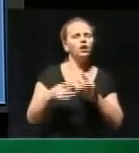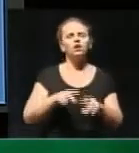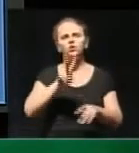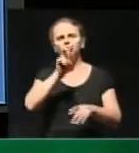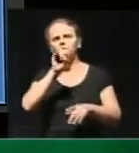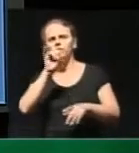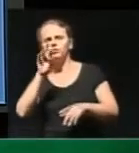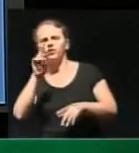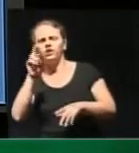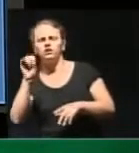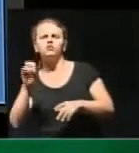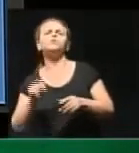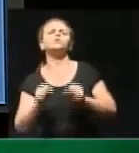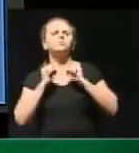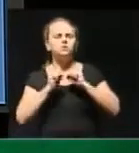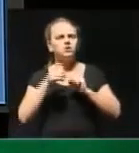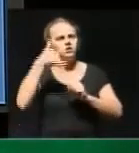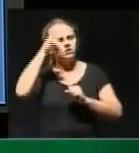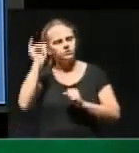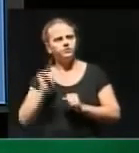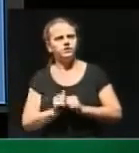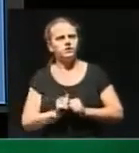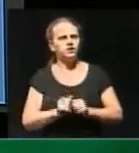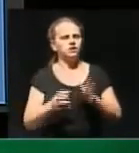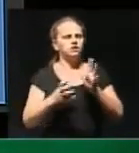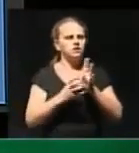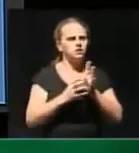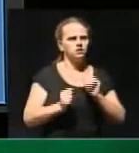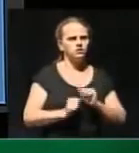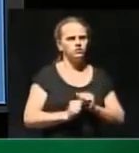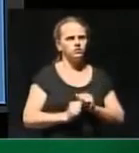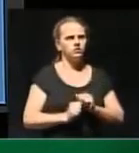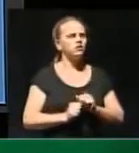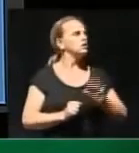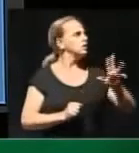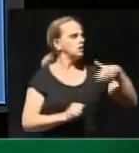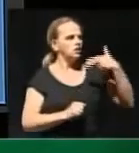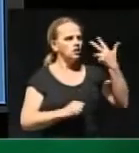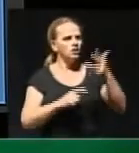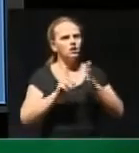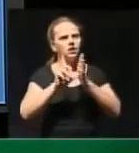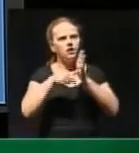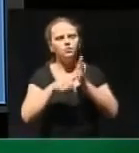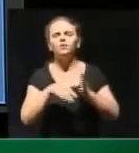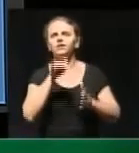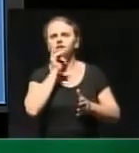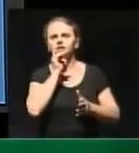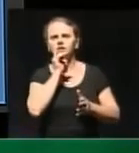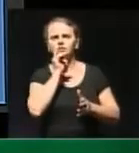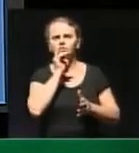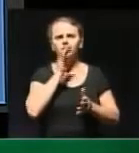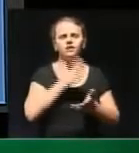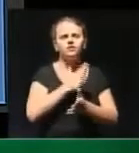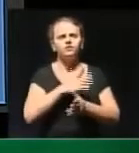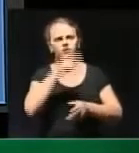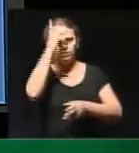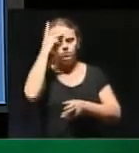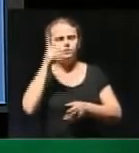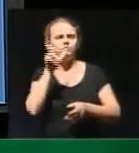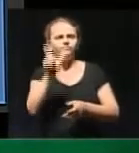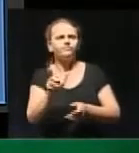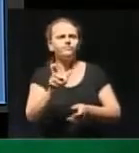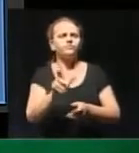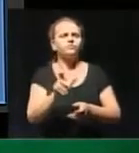de uso de medicamento. Nós temos profilaxia pós-exposição, isso é, o indivíduo se expôs a uma situação de risco e que nós